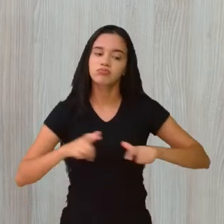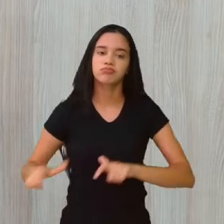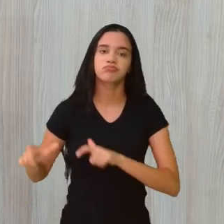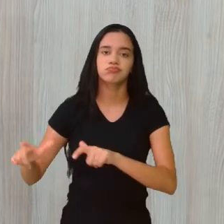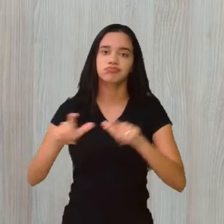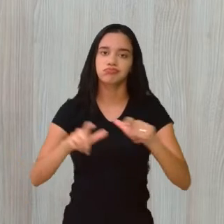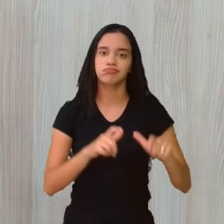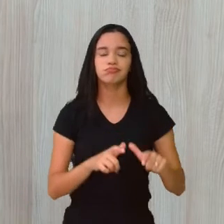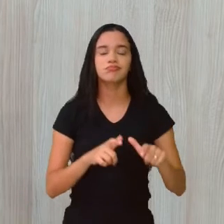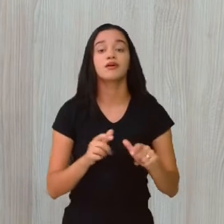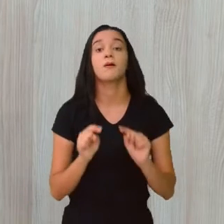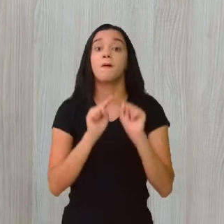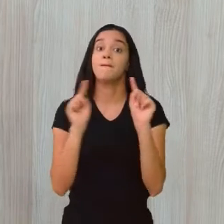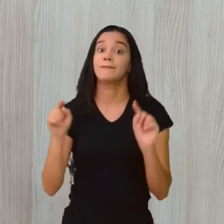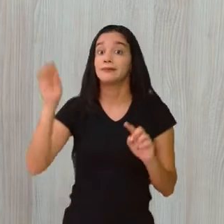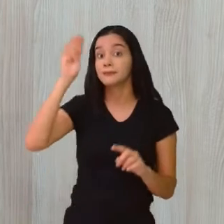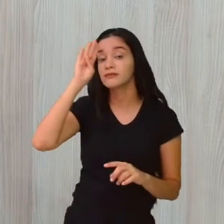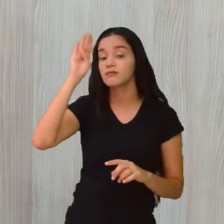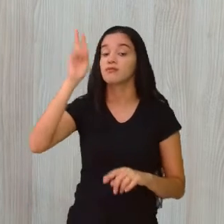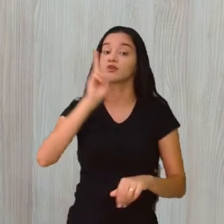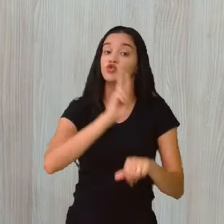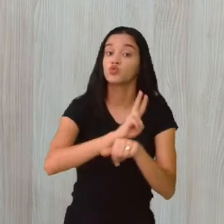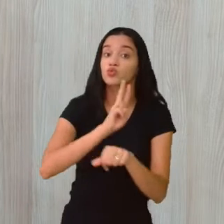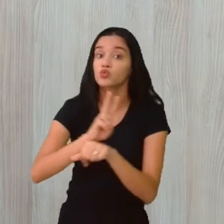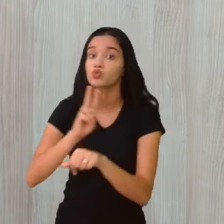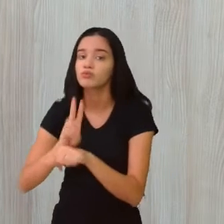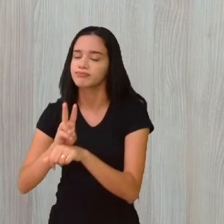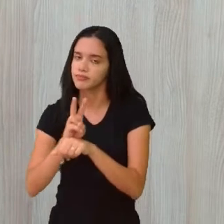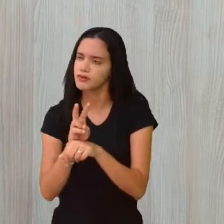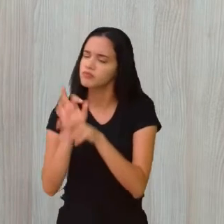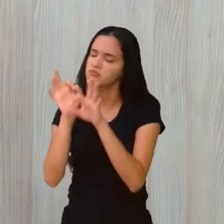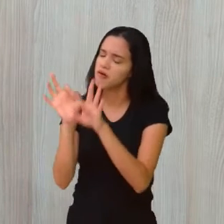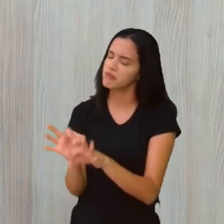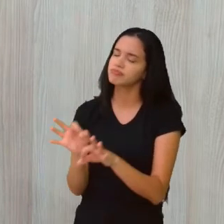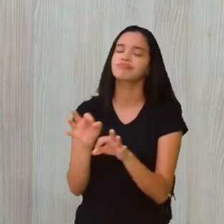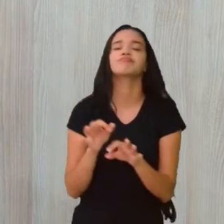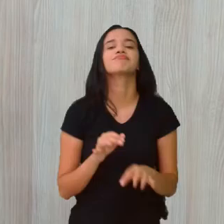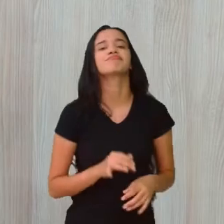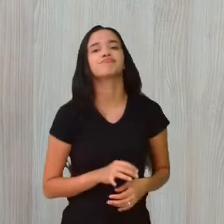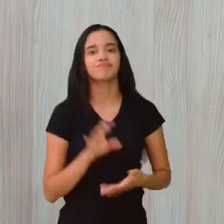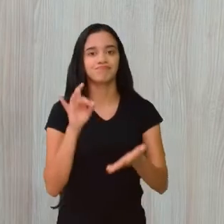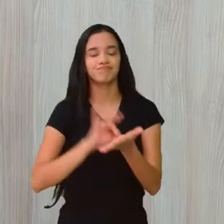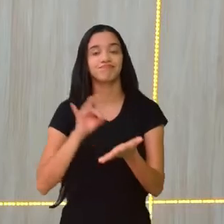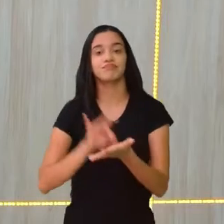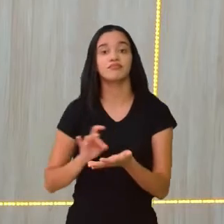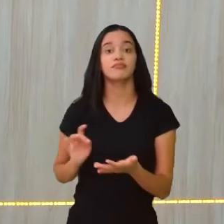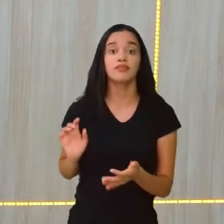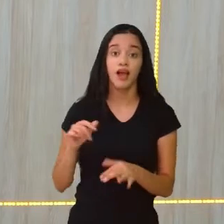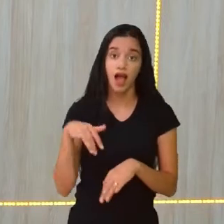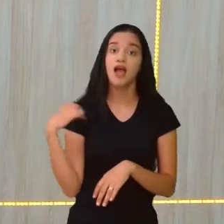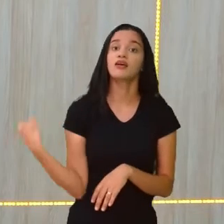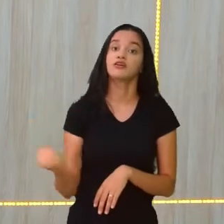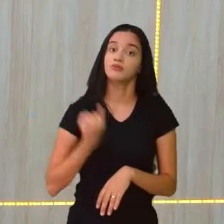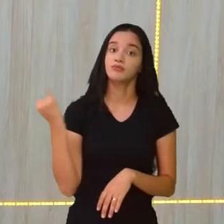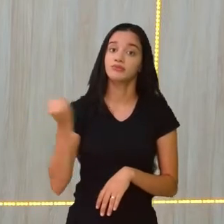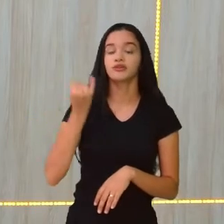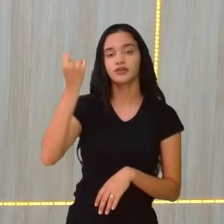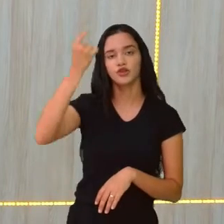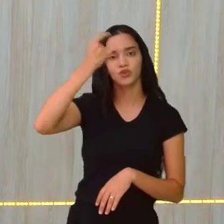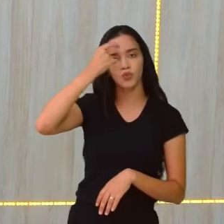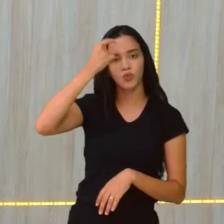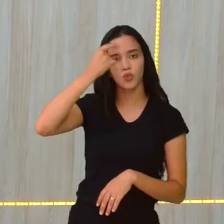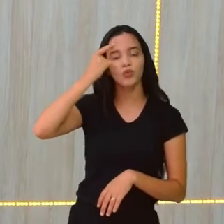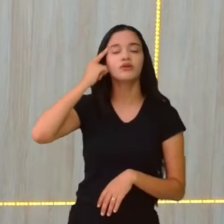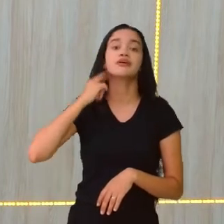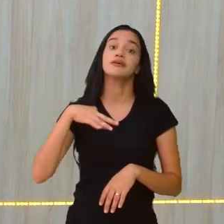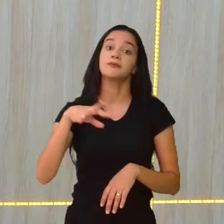nos oferece, mas principalmente cuidar e conservar. Não é isso, professora Cláudia? É isso, professora Isabel. Então, essa é a importância de conscientização,